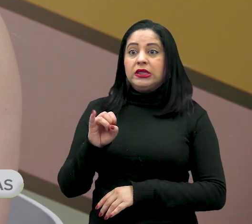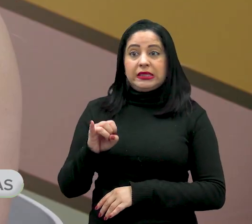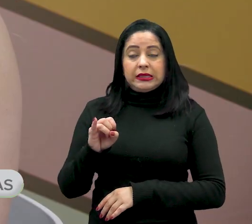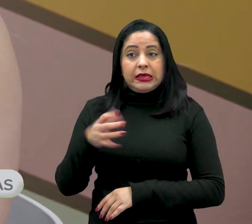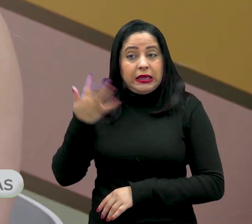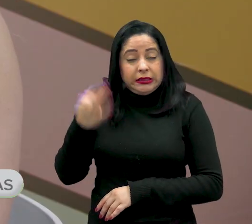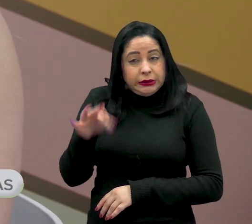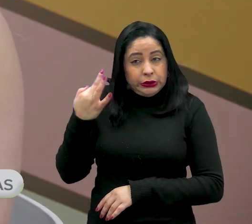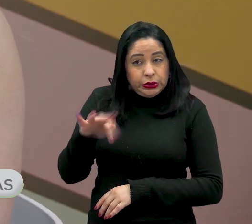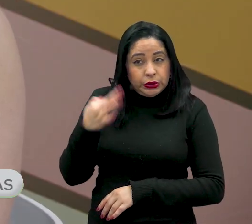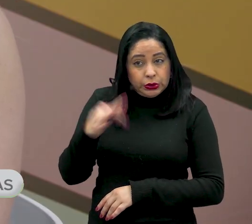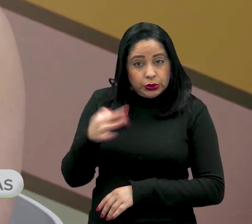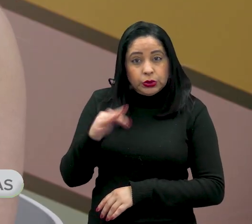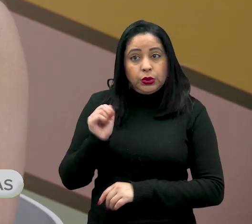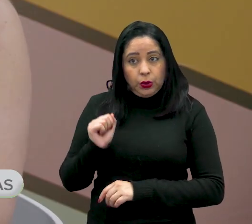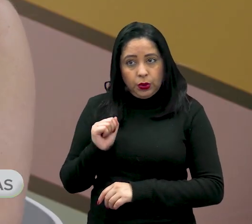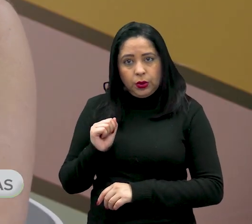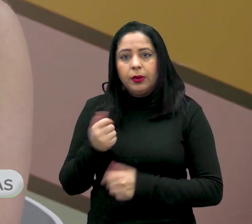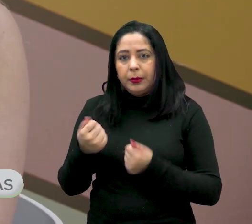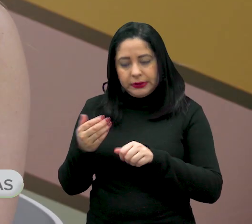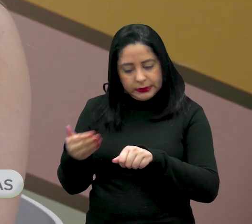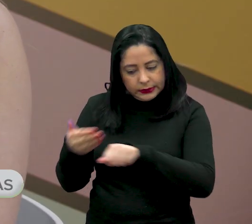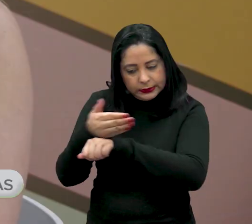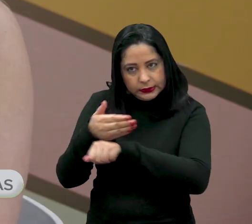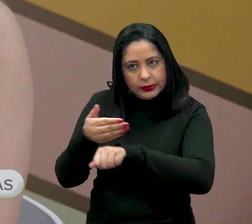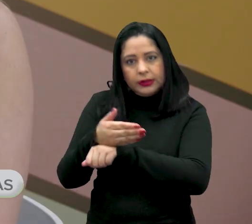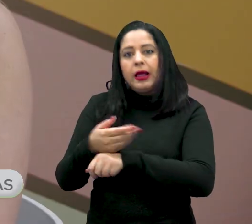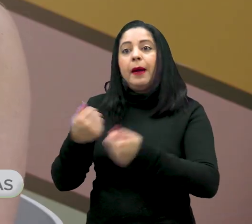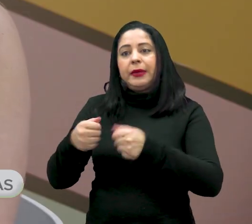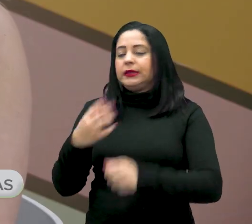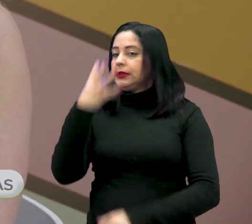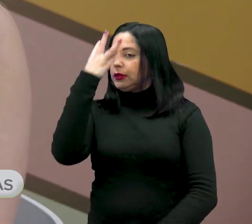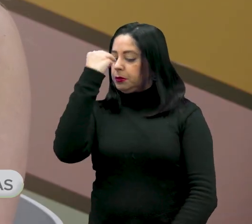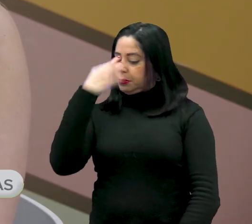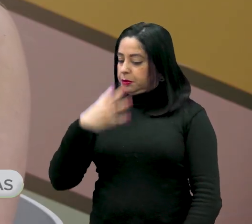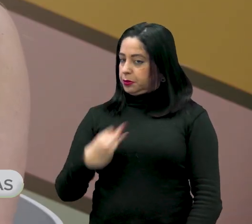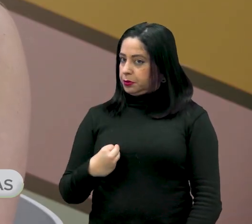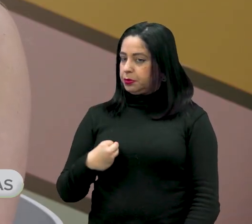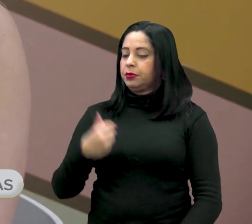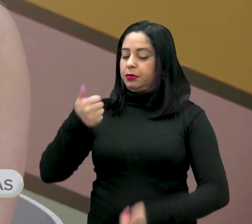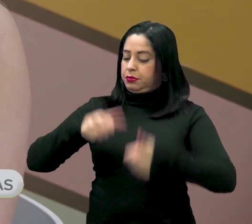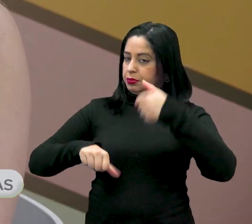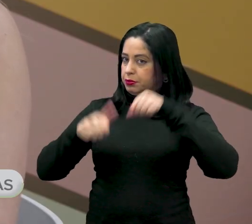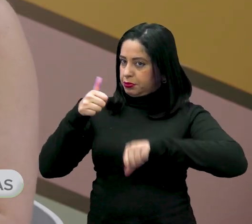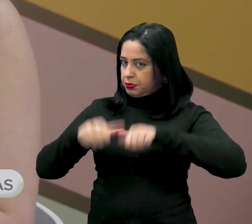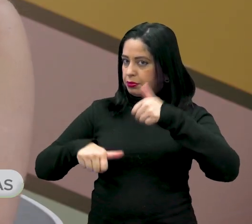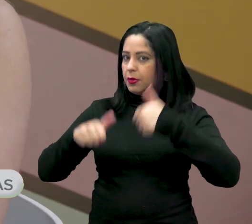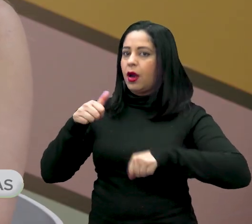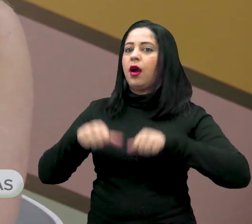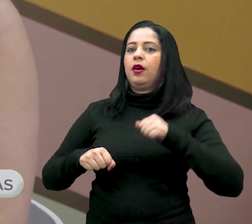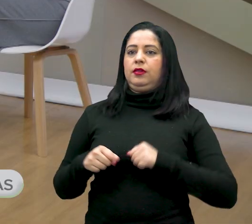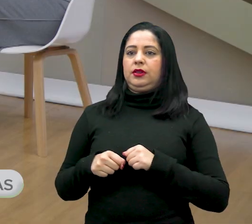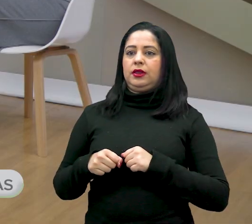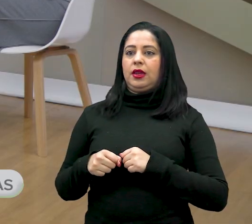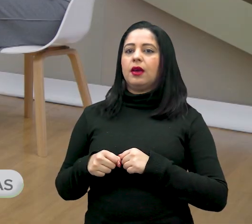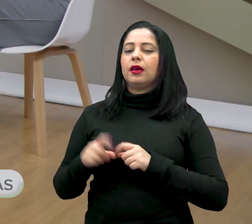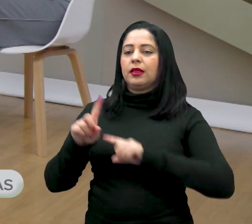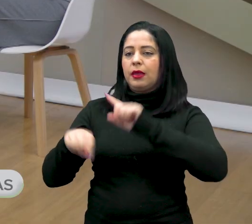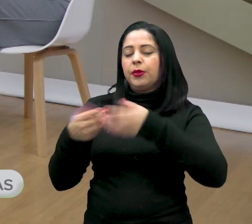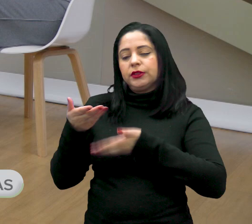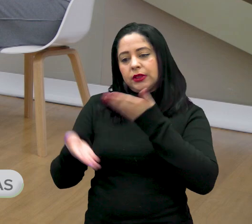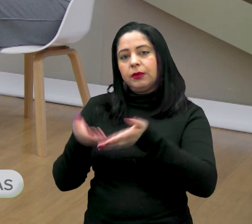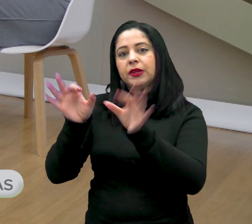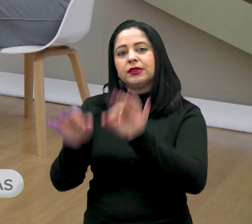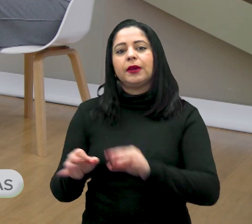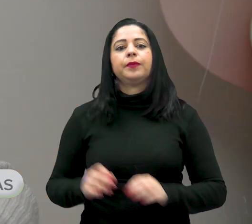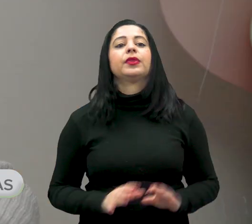ser avaliado, examinado. Sim. Às vezes precisa do exame de imagem para a gente ver certinho e dar o tratamento adequado para